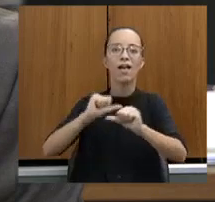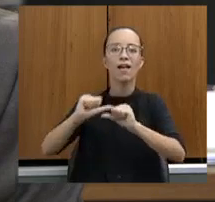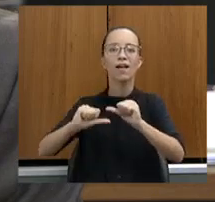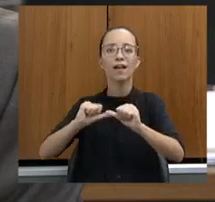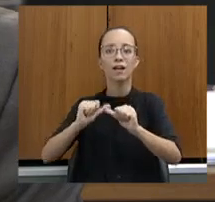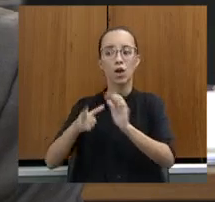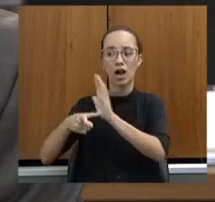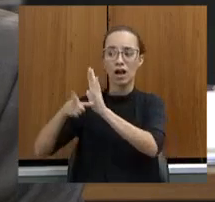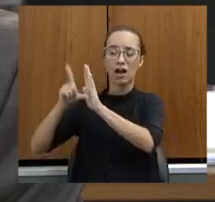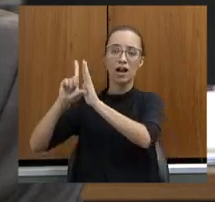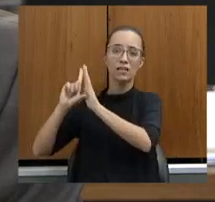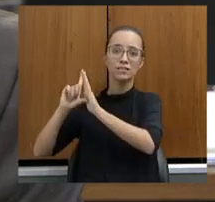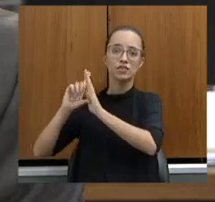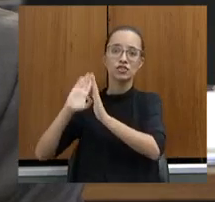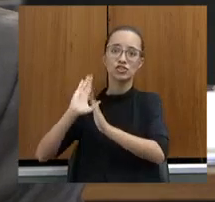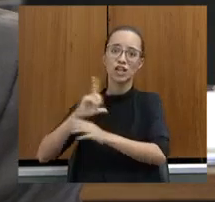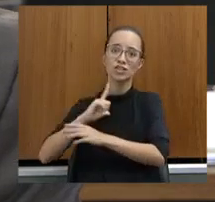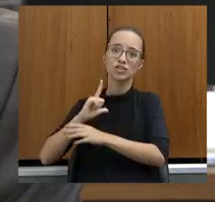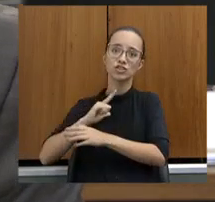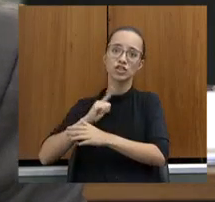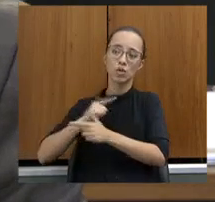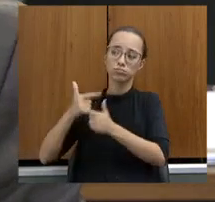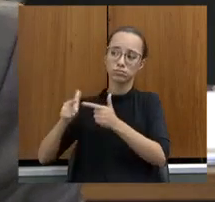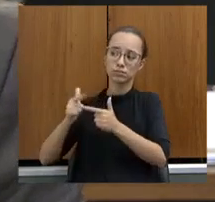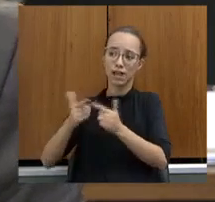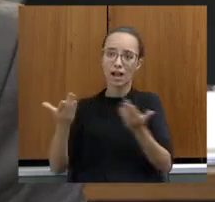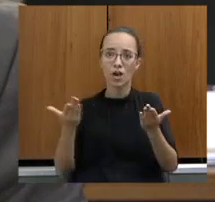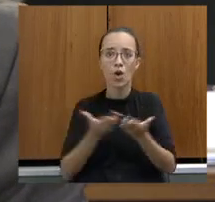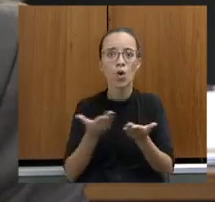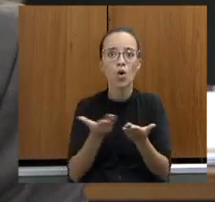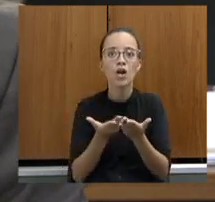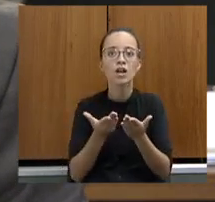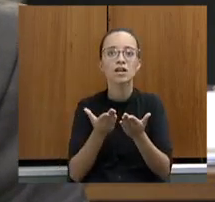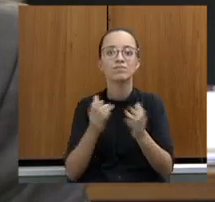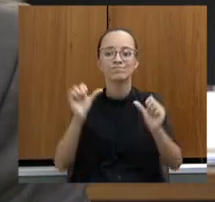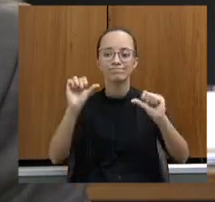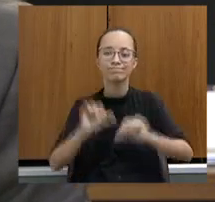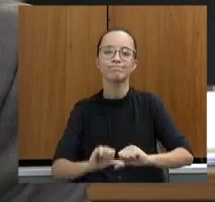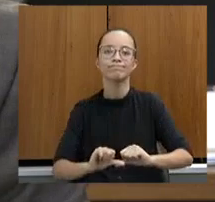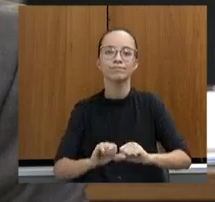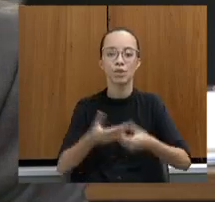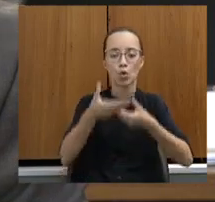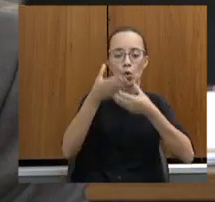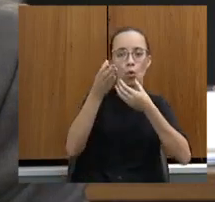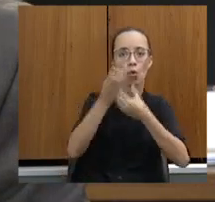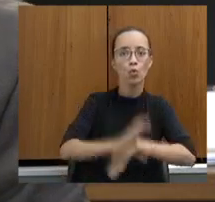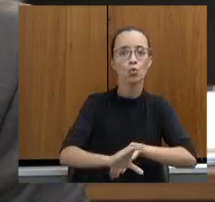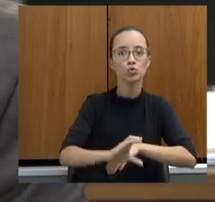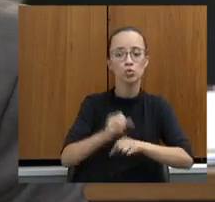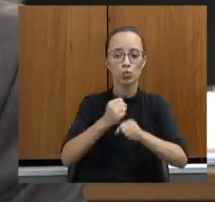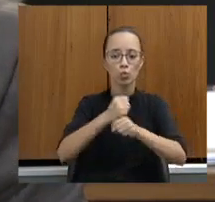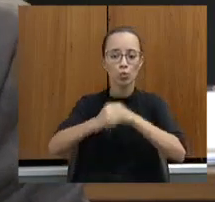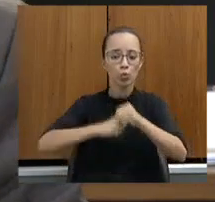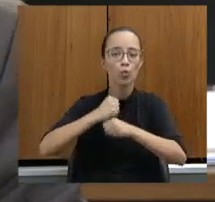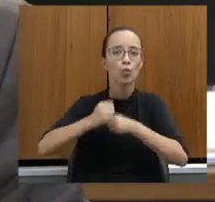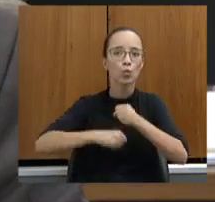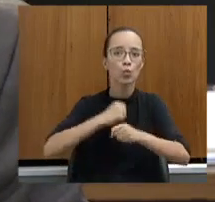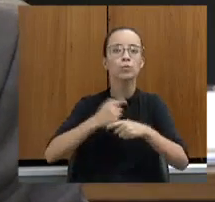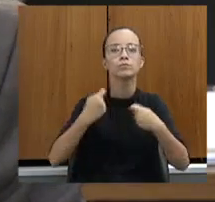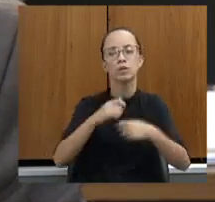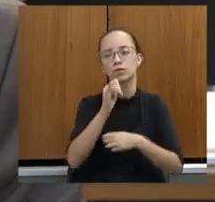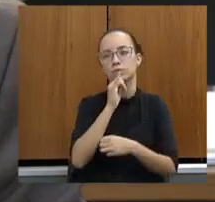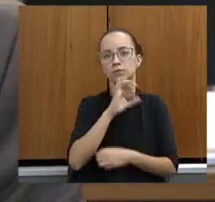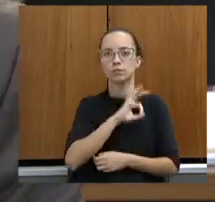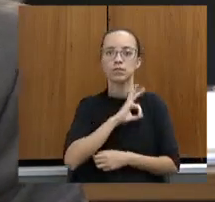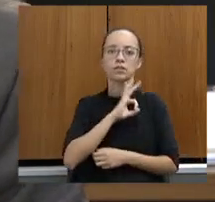que aquele que seria um processo natural de concursos anualmente Então você teria na